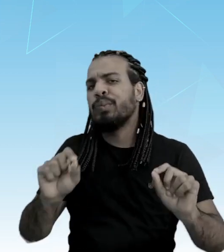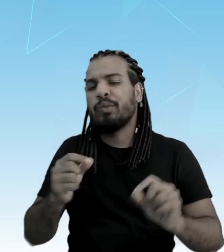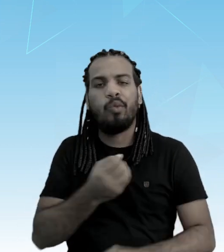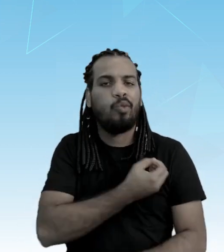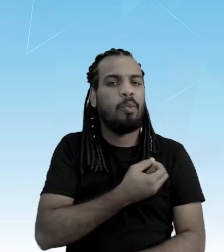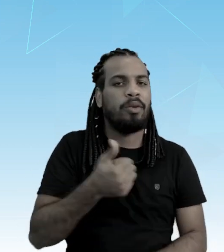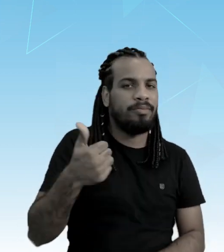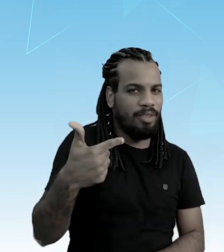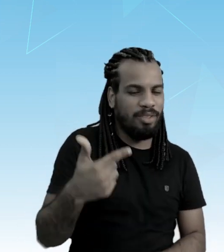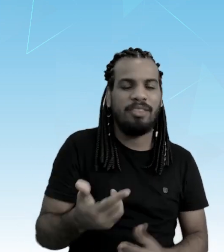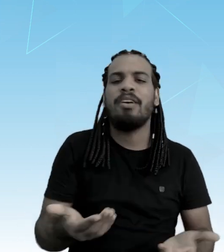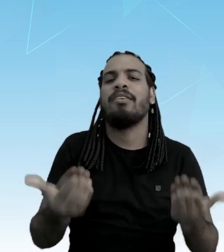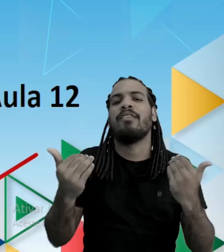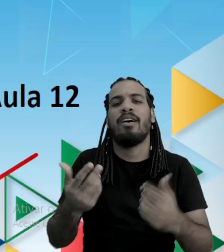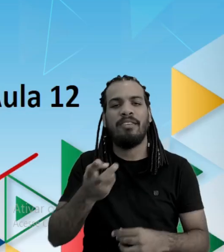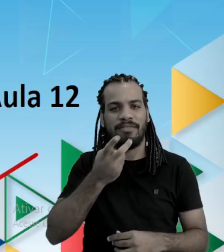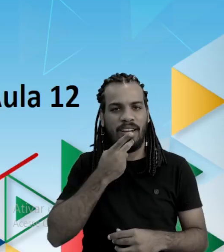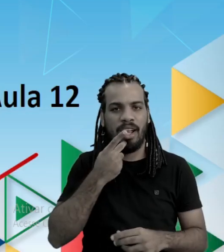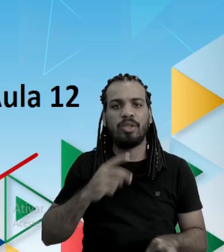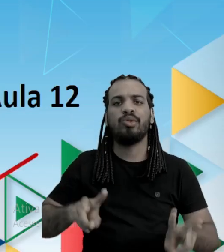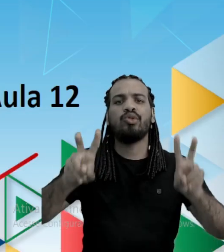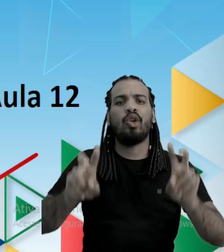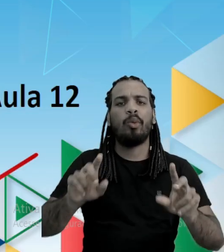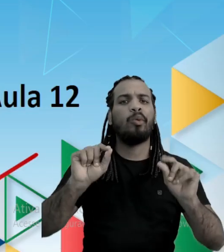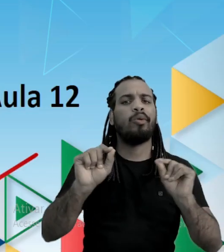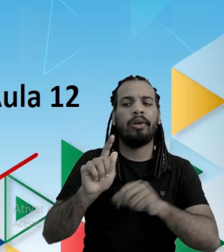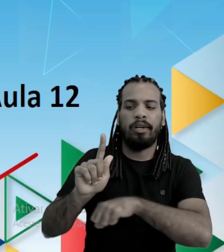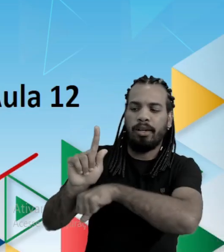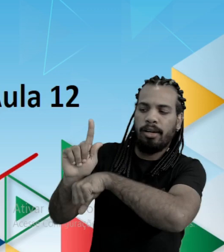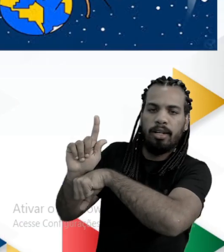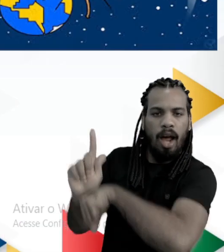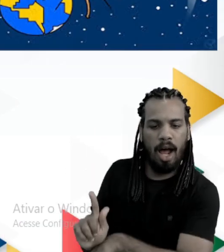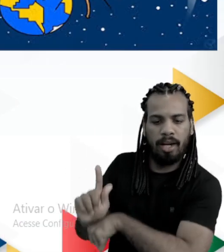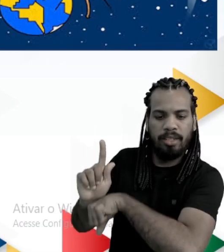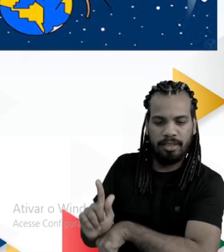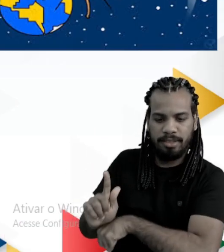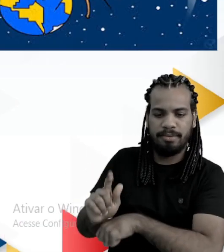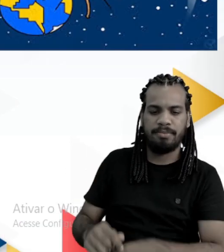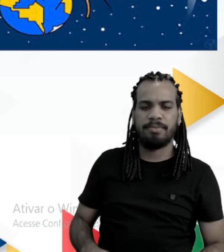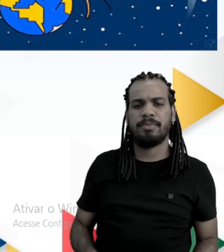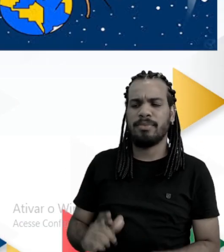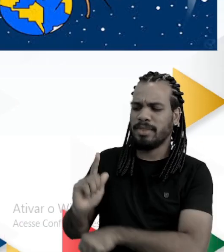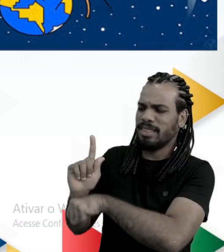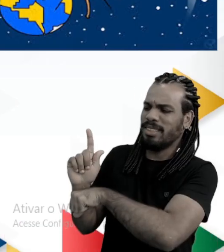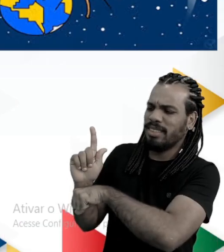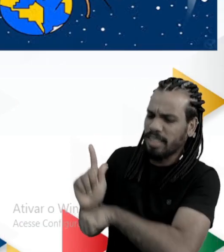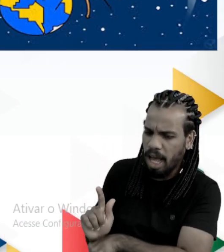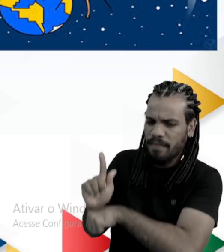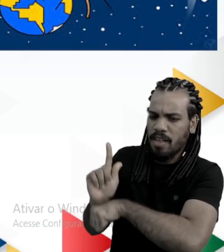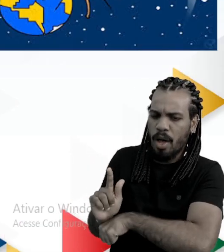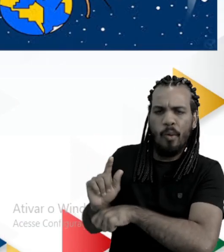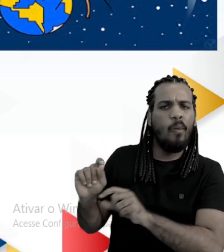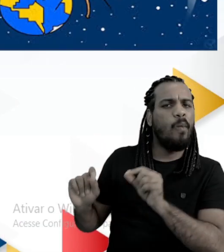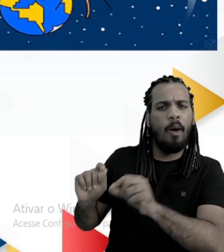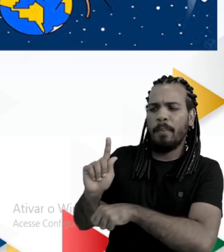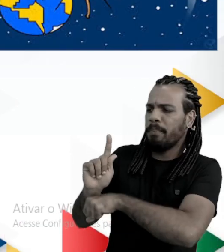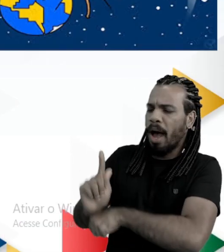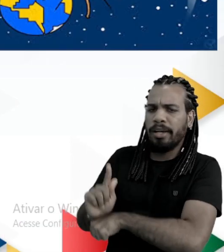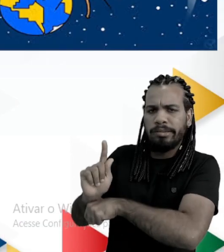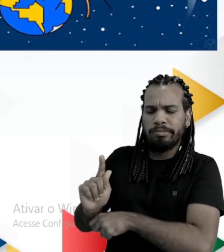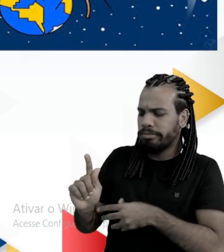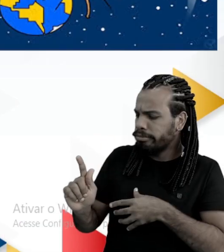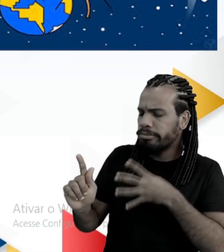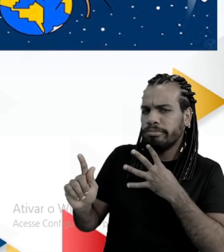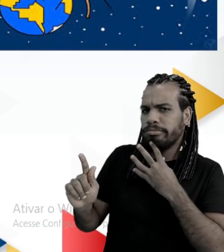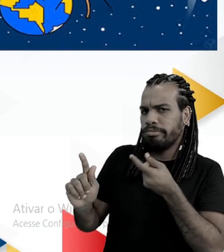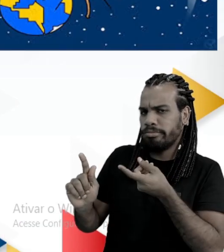12. Bora falar sobre a força da gravidade. A força gravitacional. Trata-se